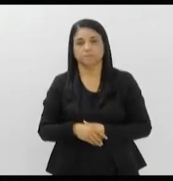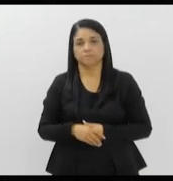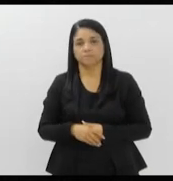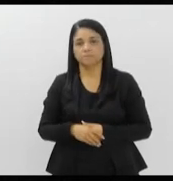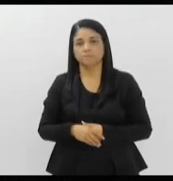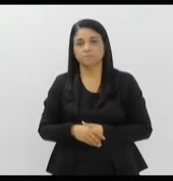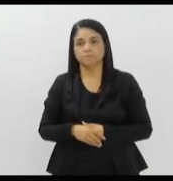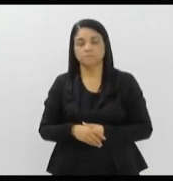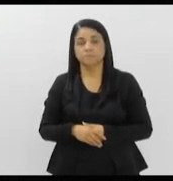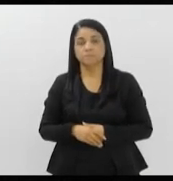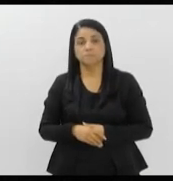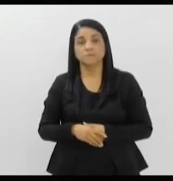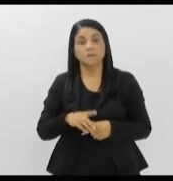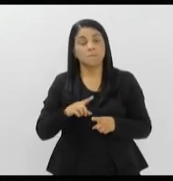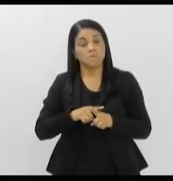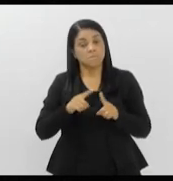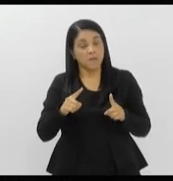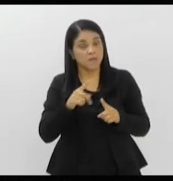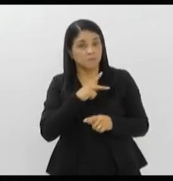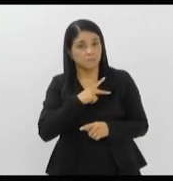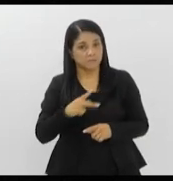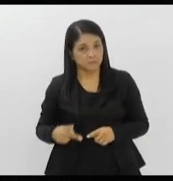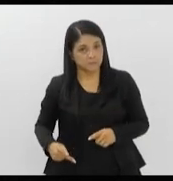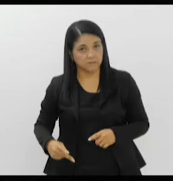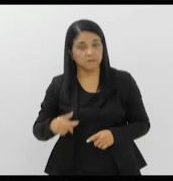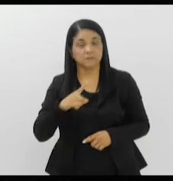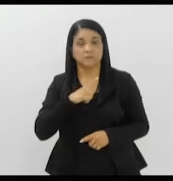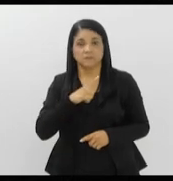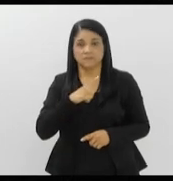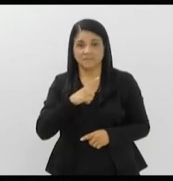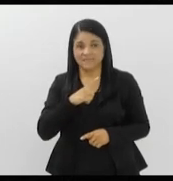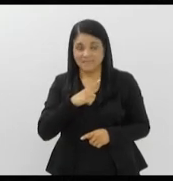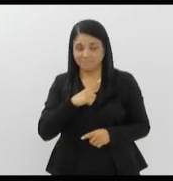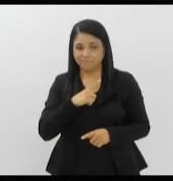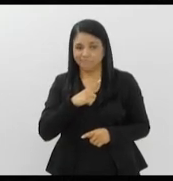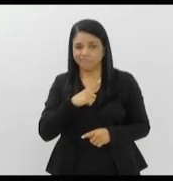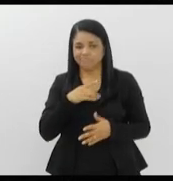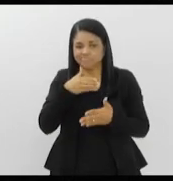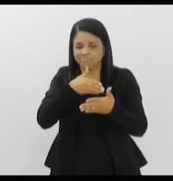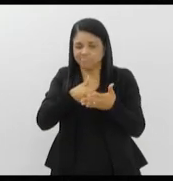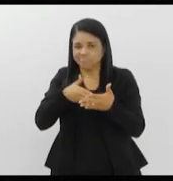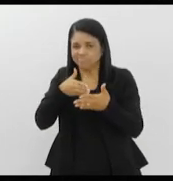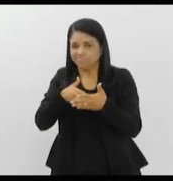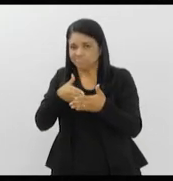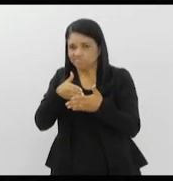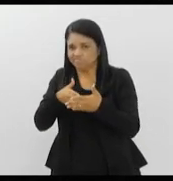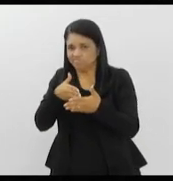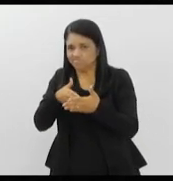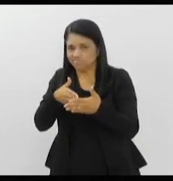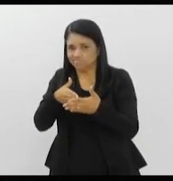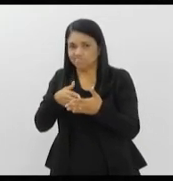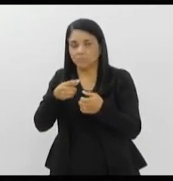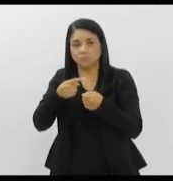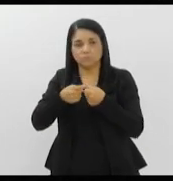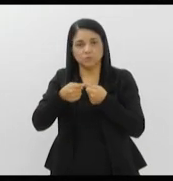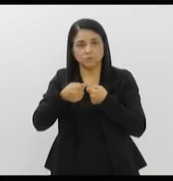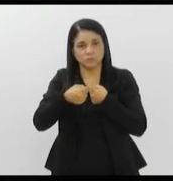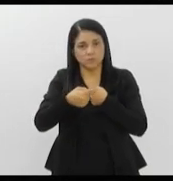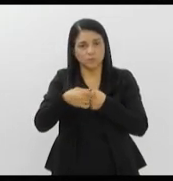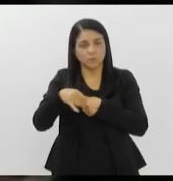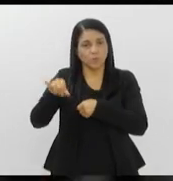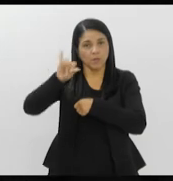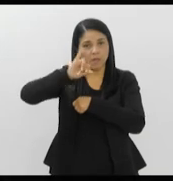Mas, senhor presidente, tem algo que não permite que o nosso município da